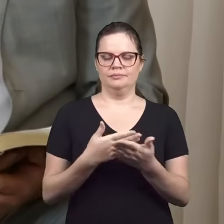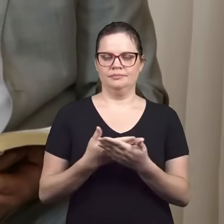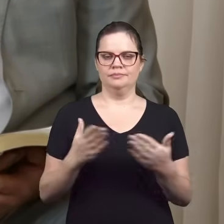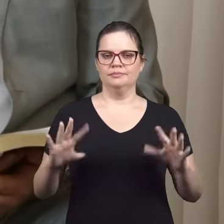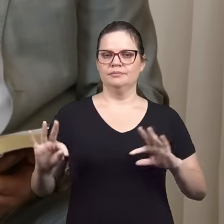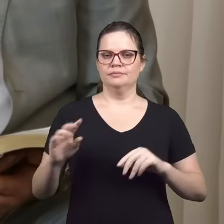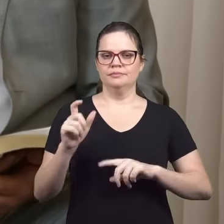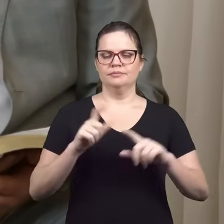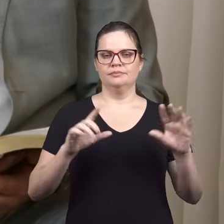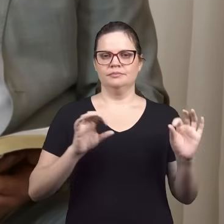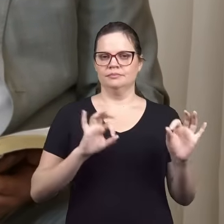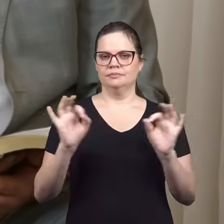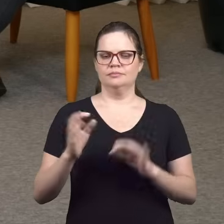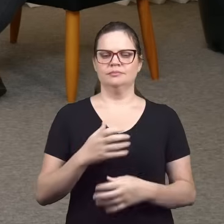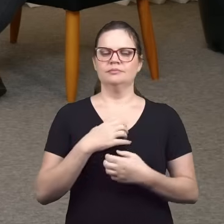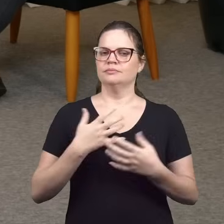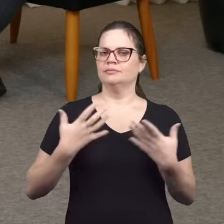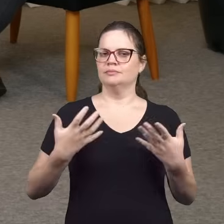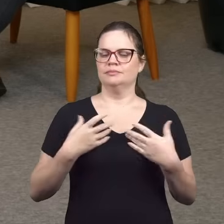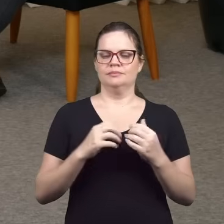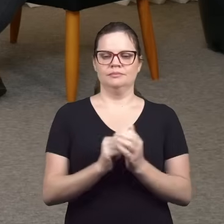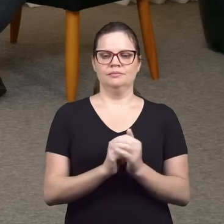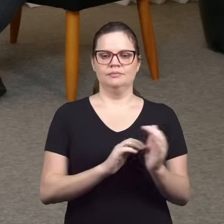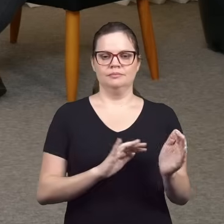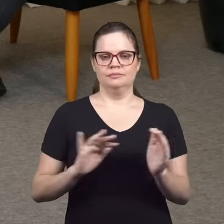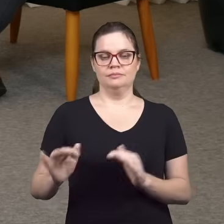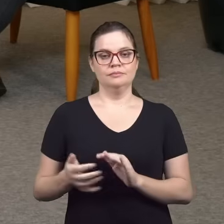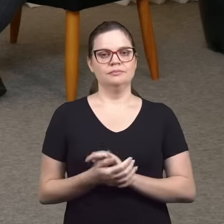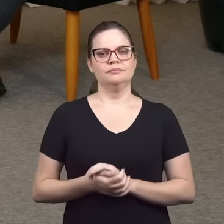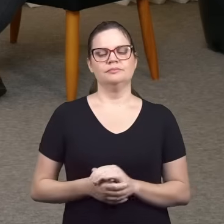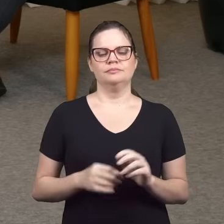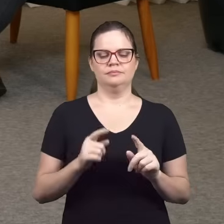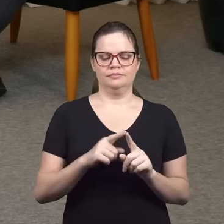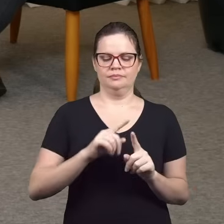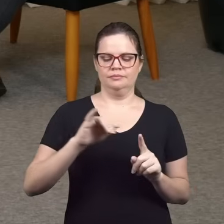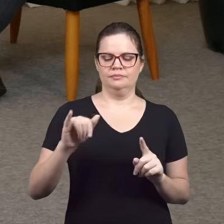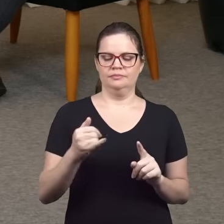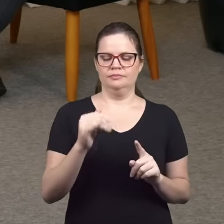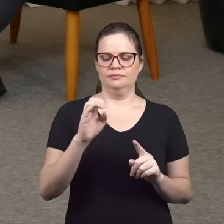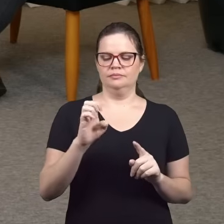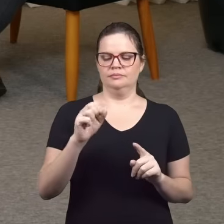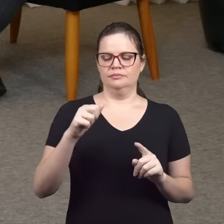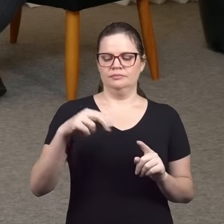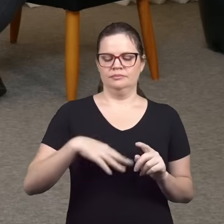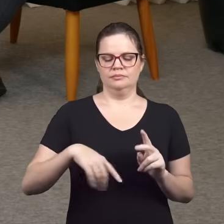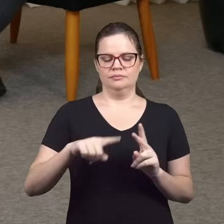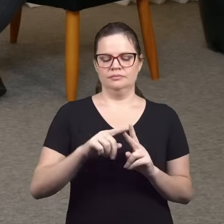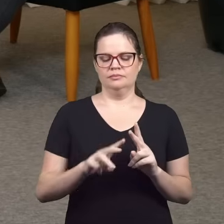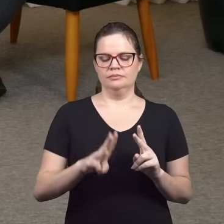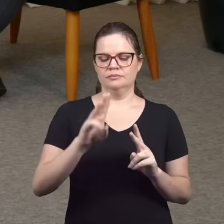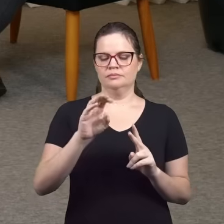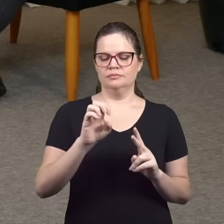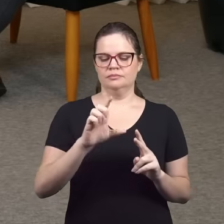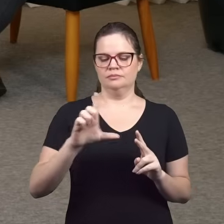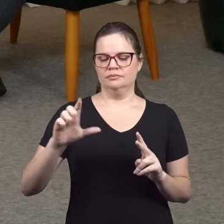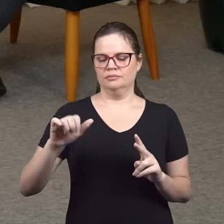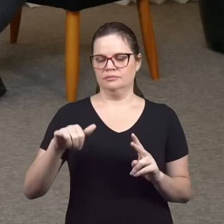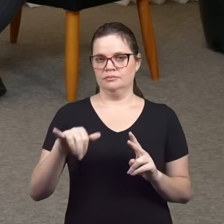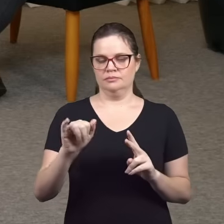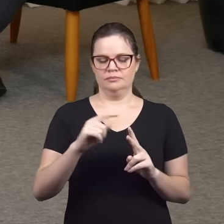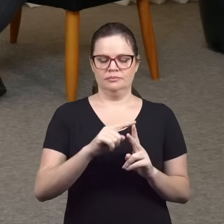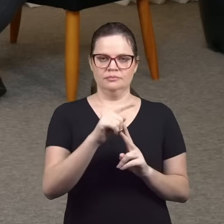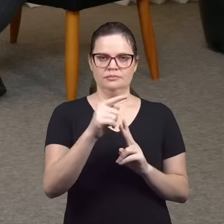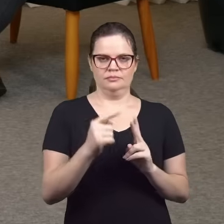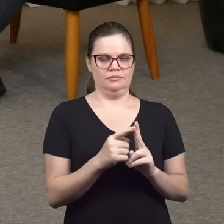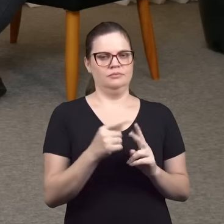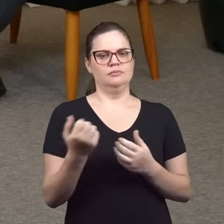nos assistindo. Uma alegria estar aqui. Amém. Wesley e Jean, dois jovens, são de Londrina, das